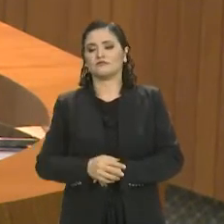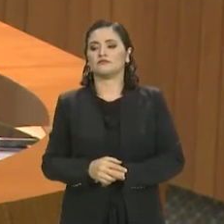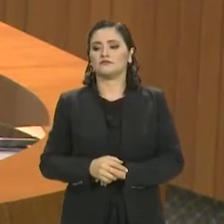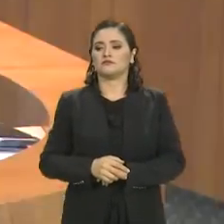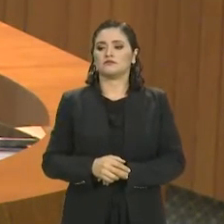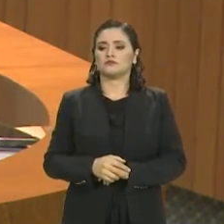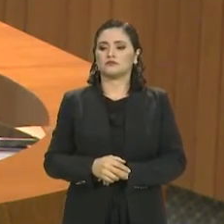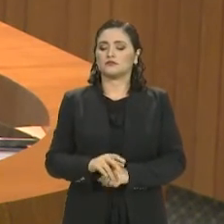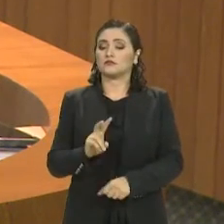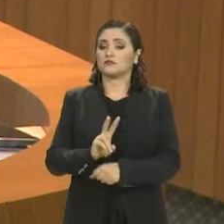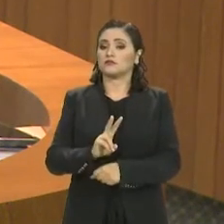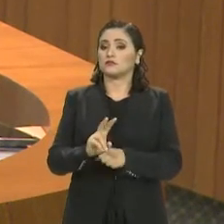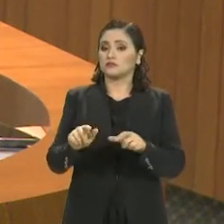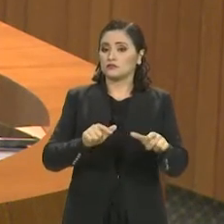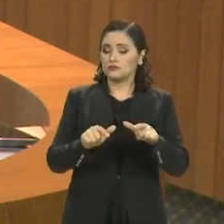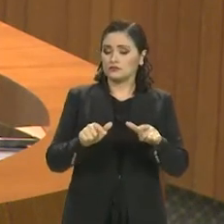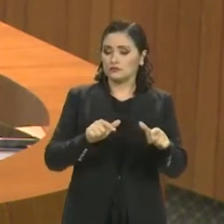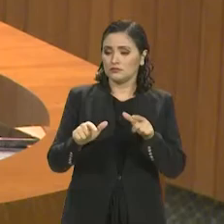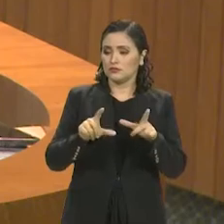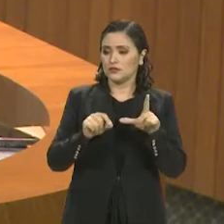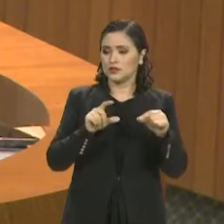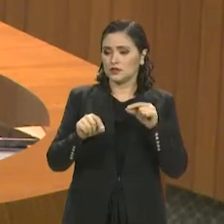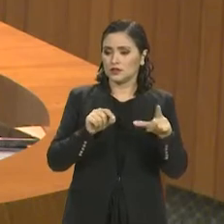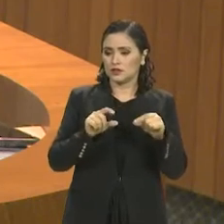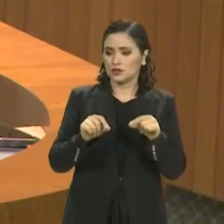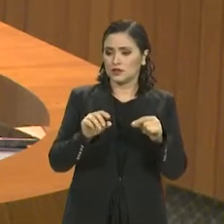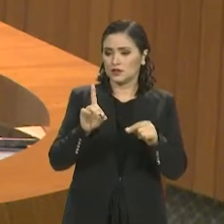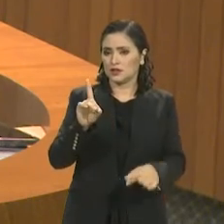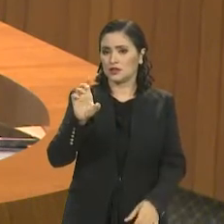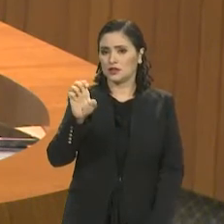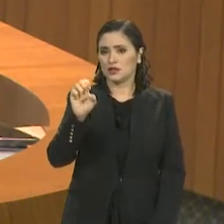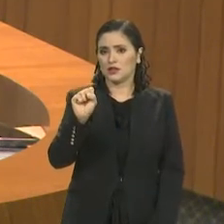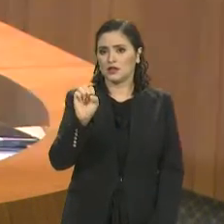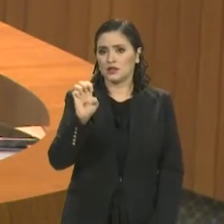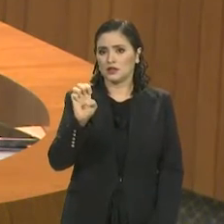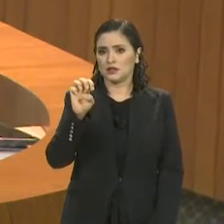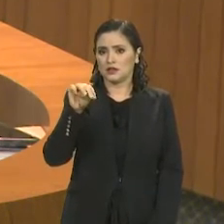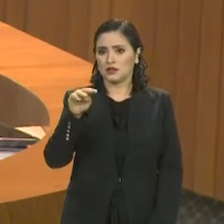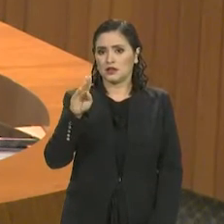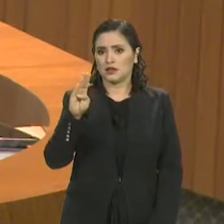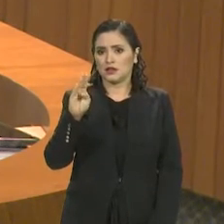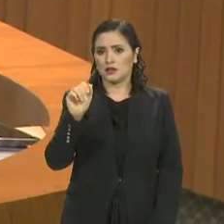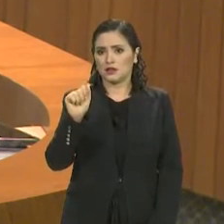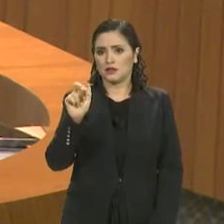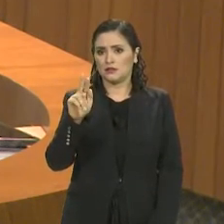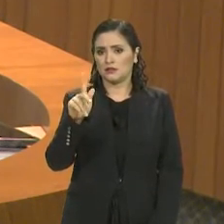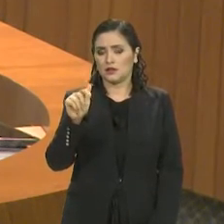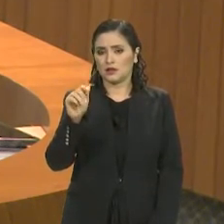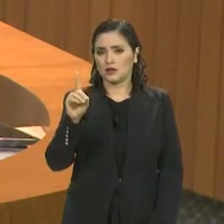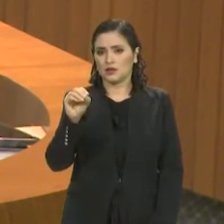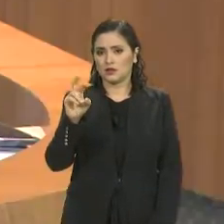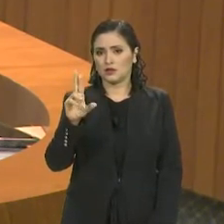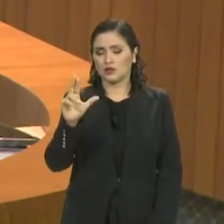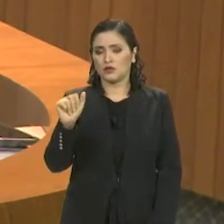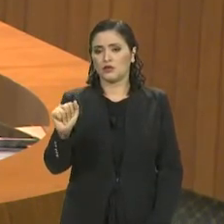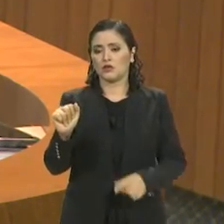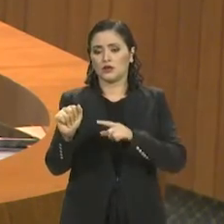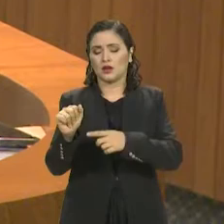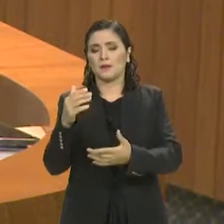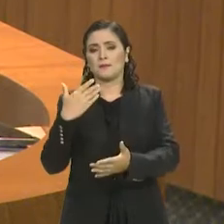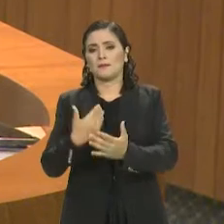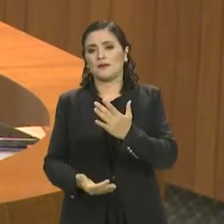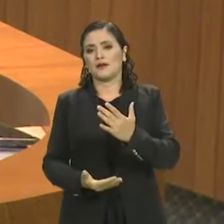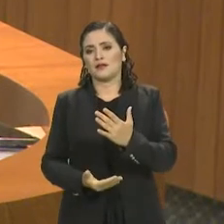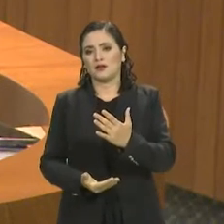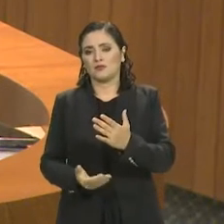trabalhadores, aquela decisão da desembargadora, recentemente, caiu e já se criou uma jurisprudência em cima,